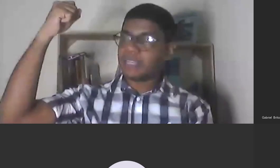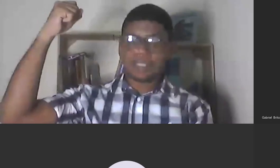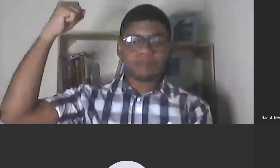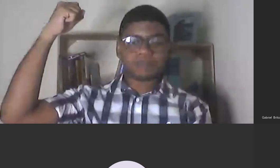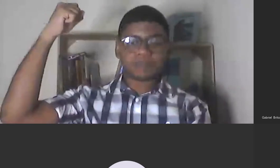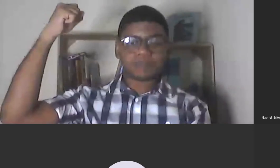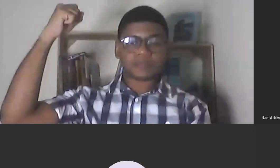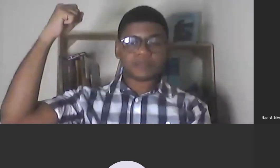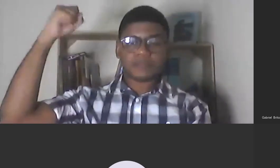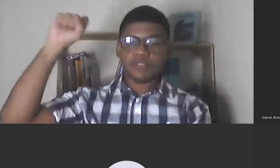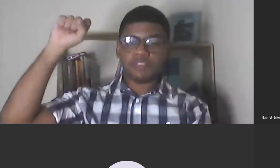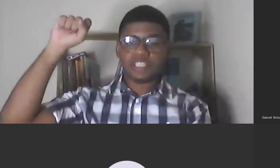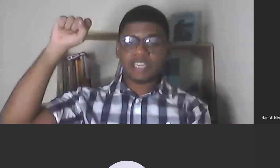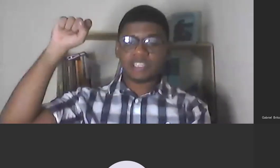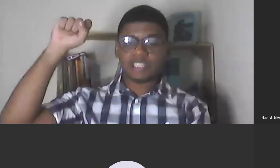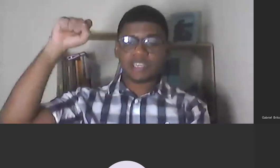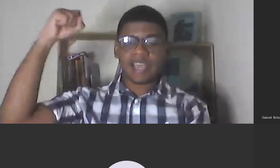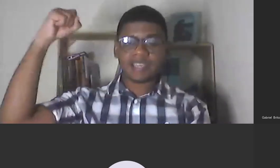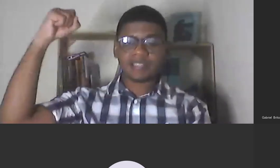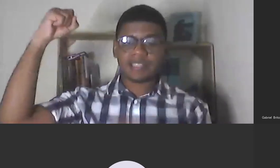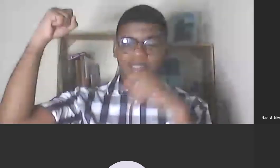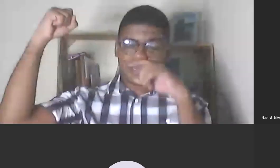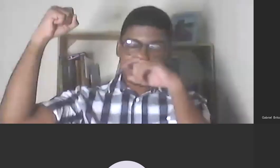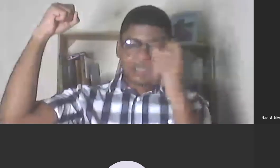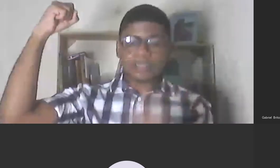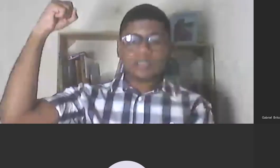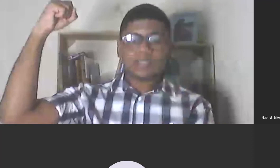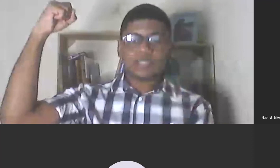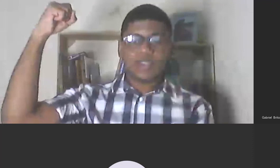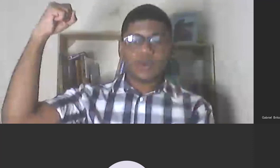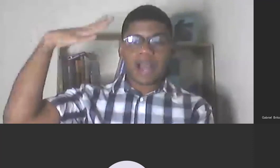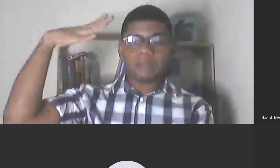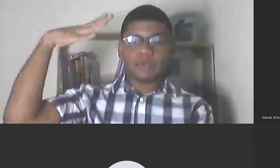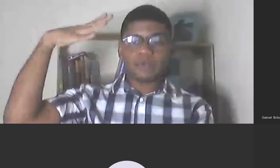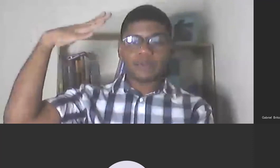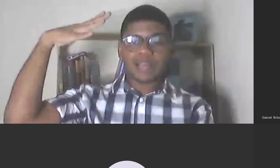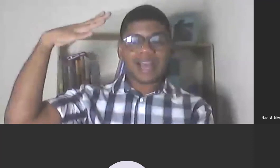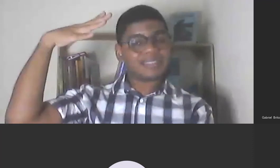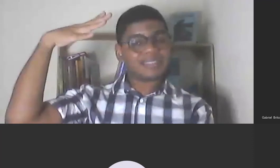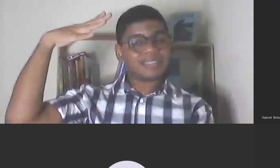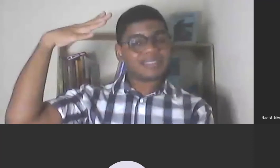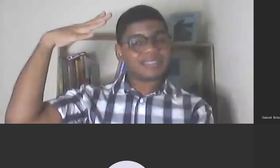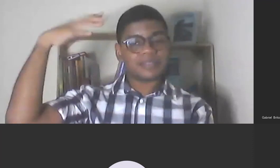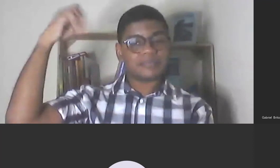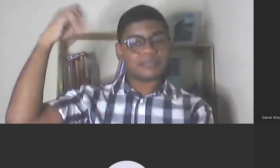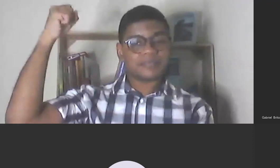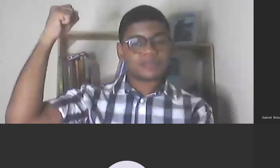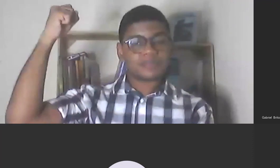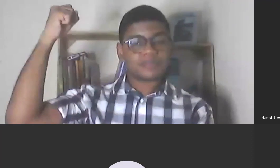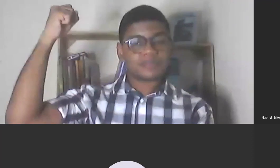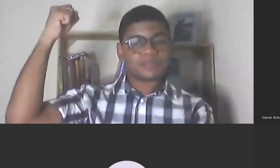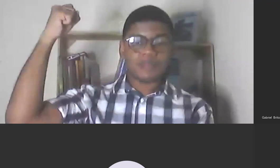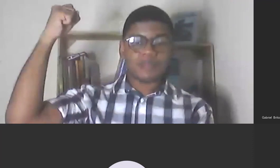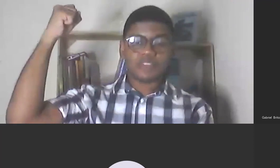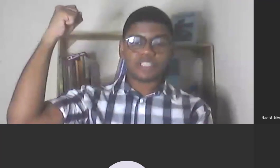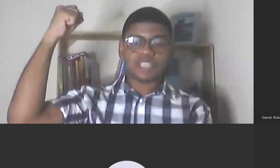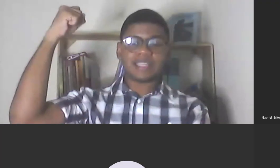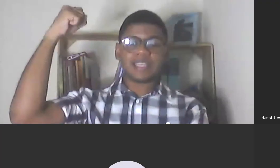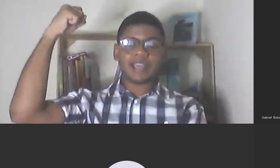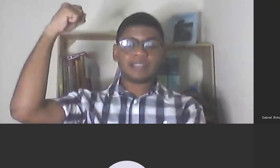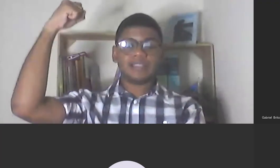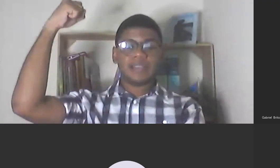próxima à cabeça, fechadinha em S. Se eu abro, acender.